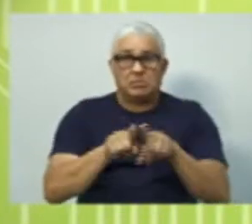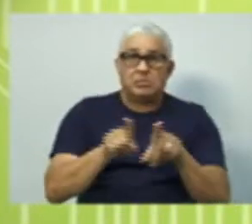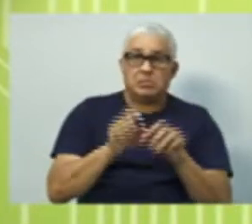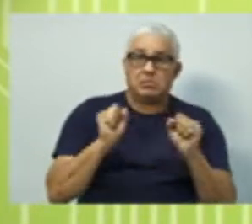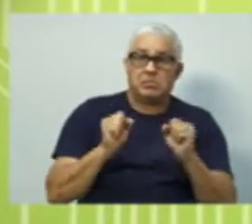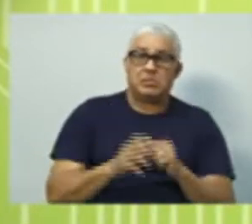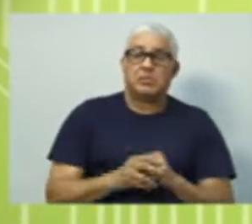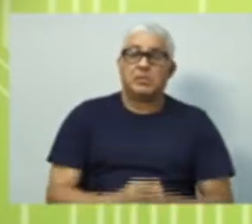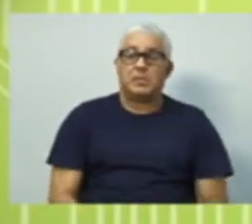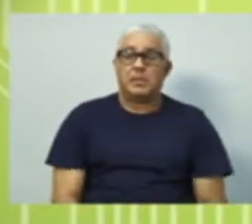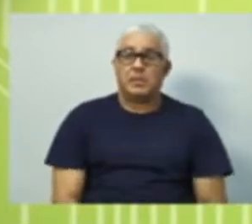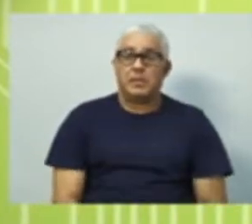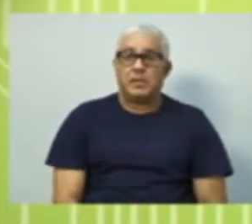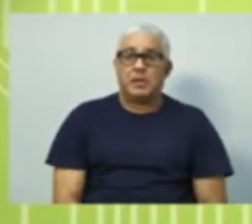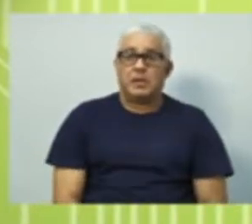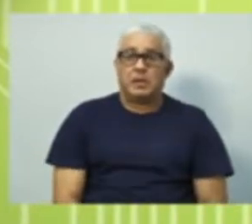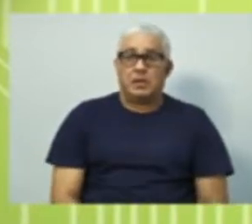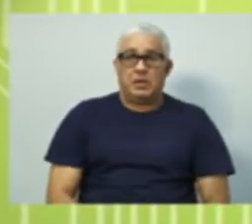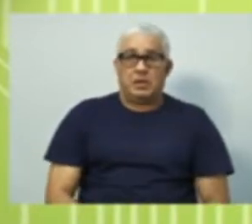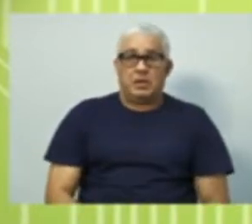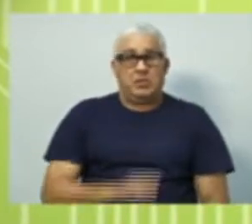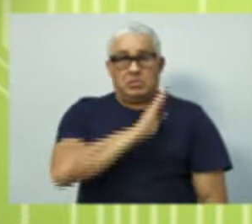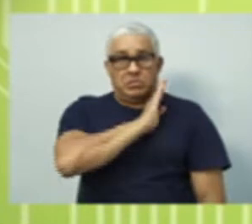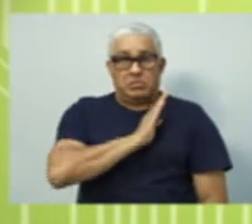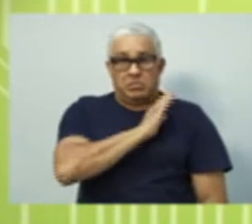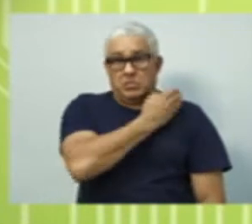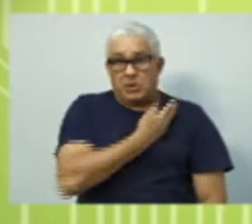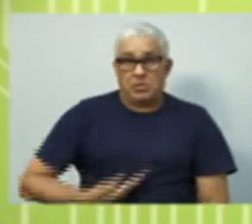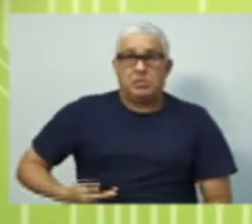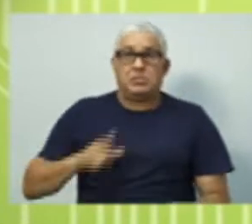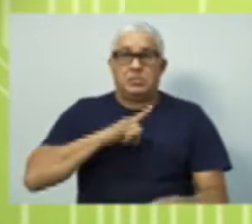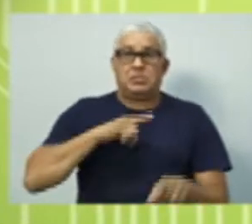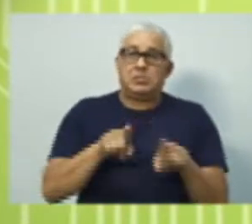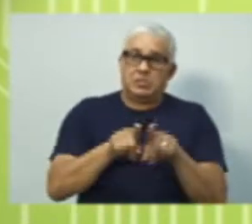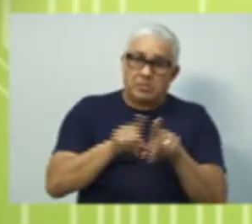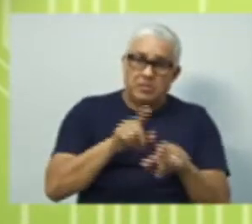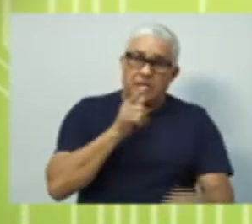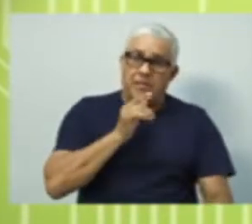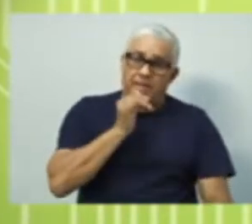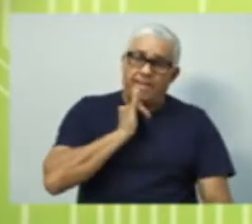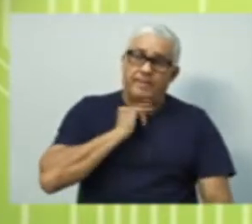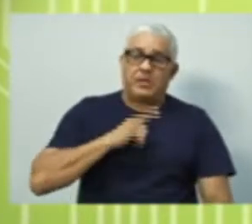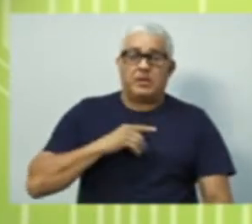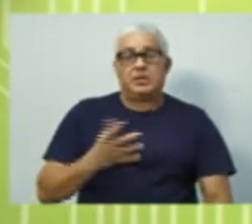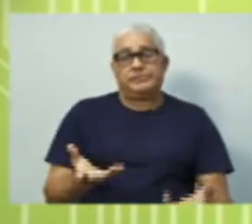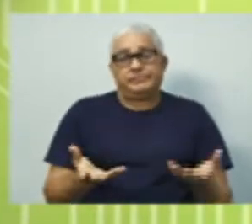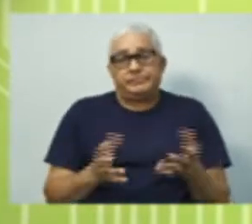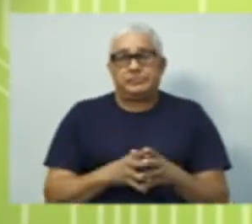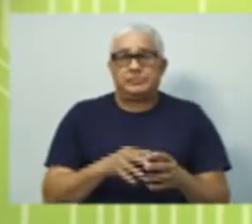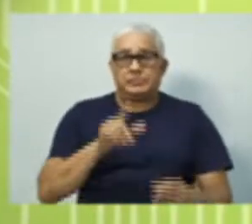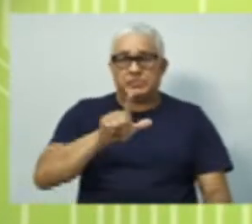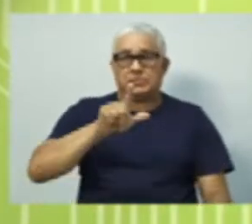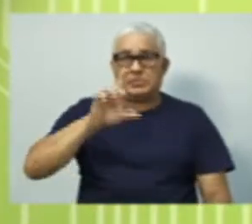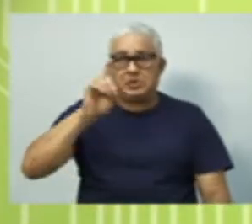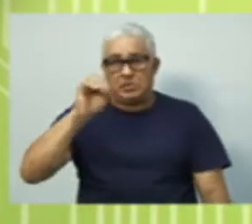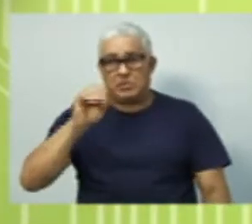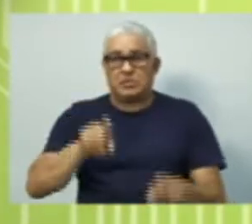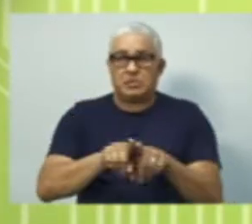ser um orçamento público, por exemplo. Né? Nós temos a Lei de Diretrizes Orçamentárias, que é a LDO, que é a